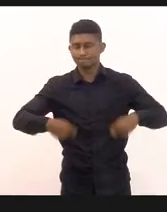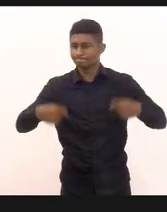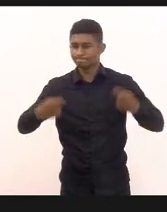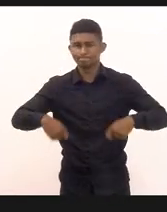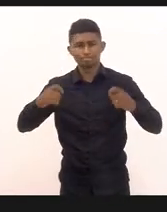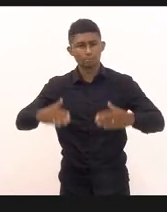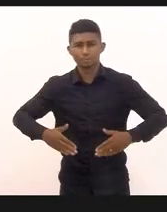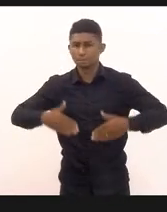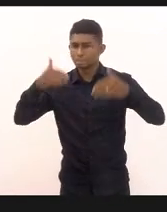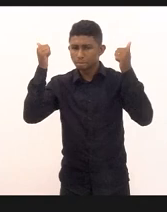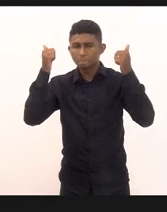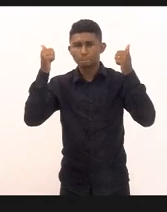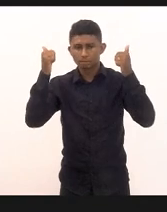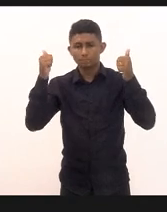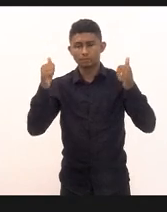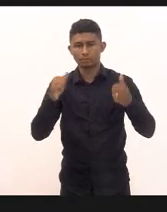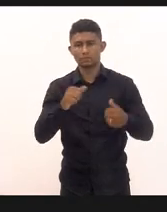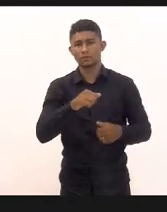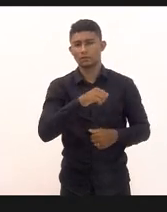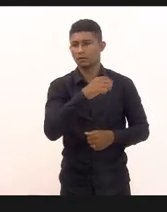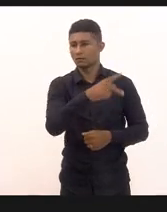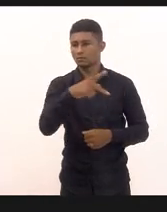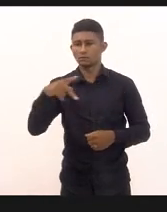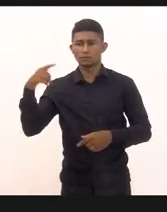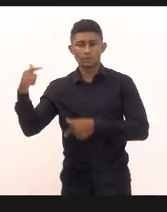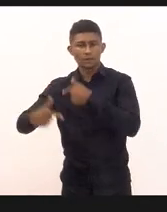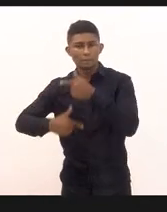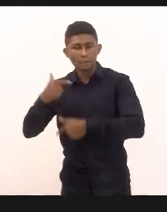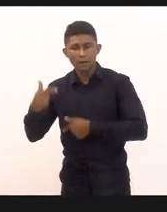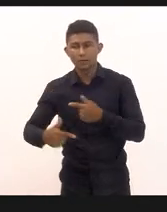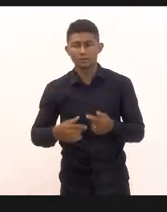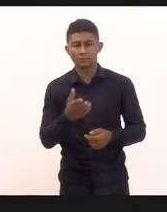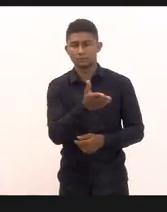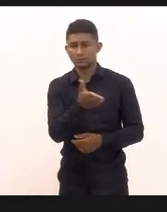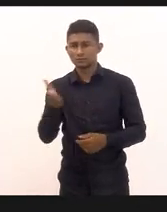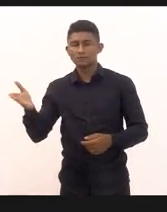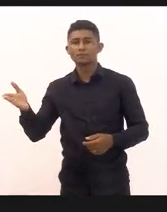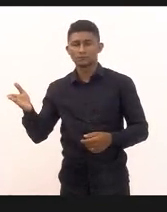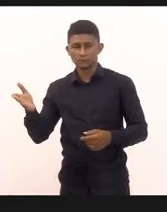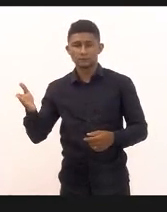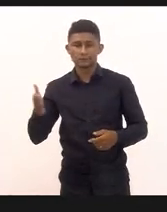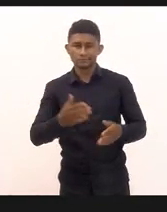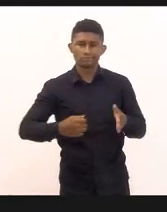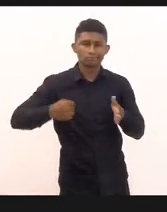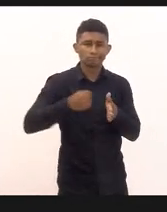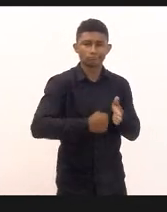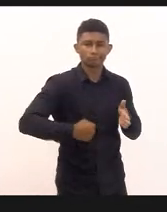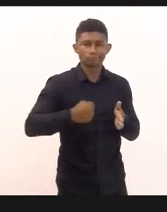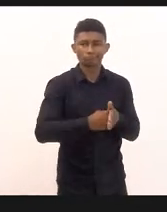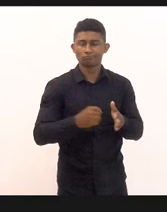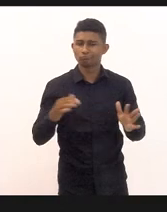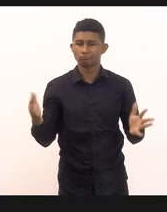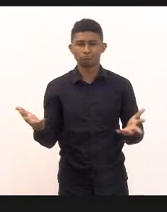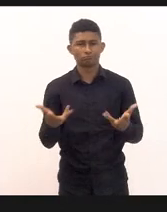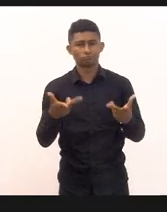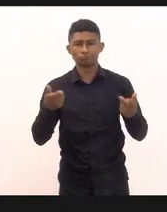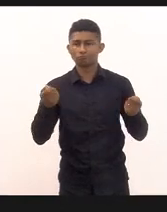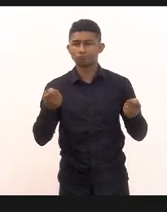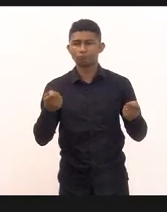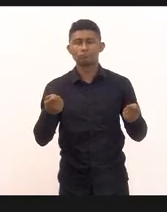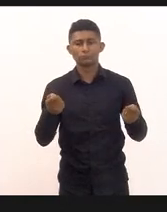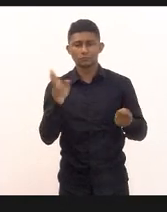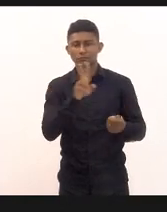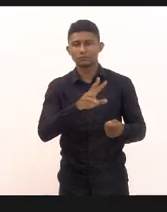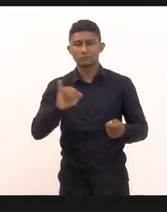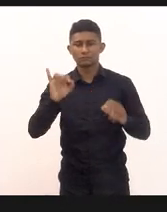reconhecimento realmente do trabalho dos nossos combatentes aí que estão na pista aí, pô, foi maravilhoso, com certeza eles já vão ser contemplados